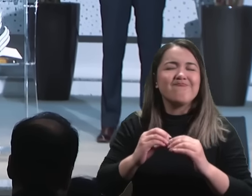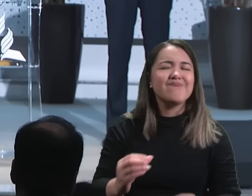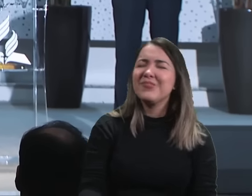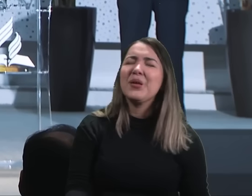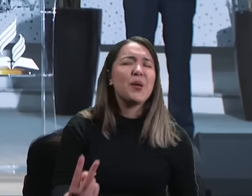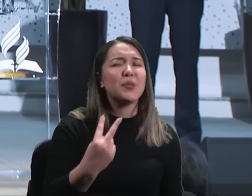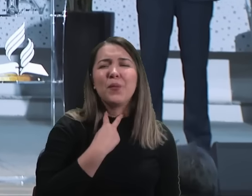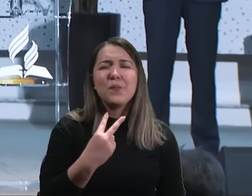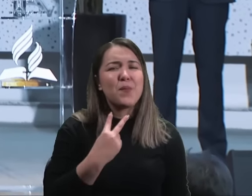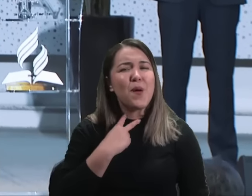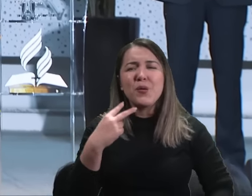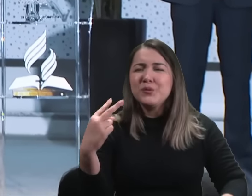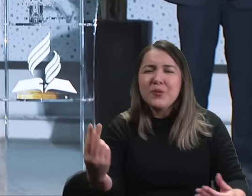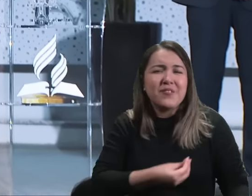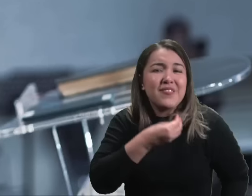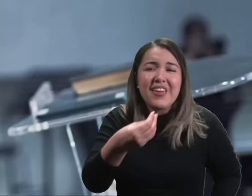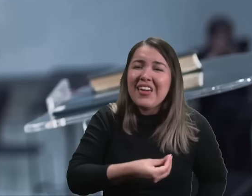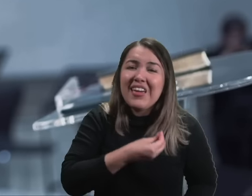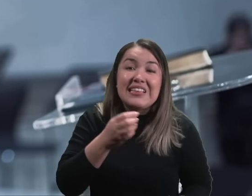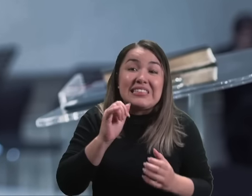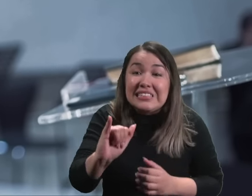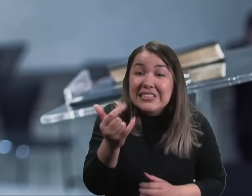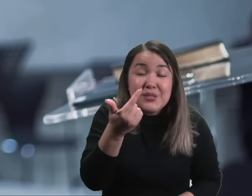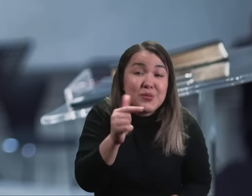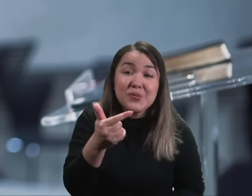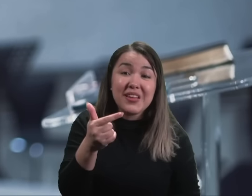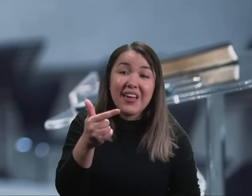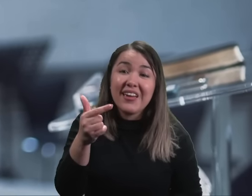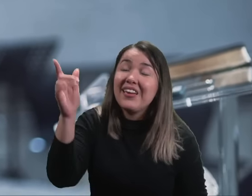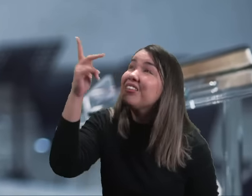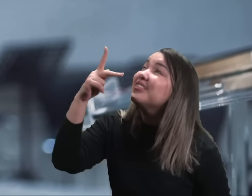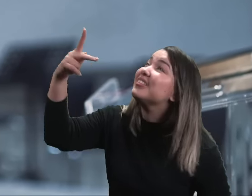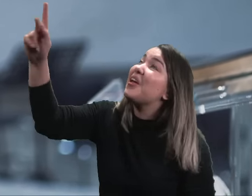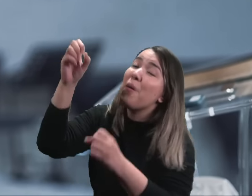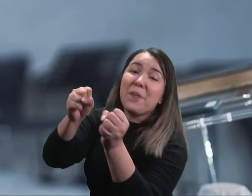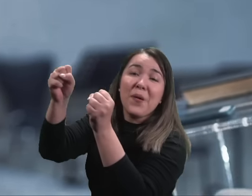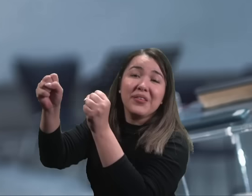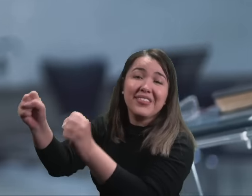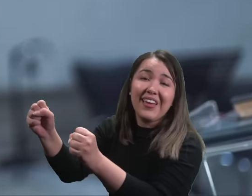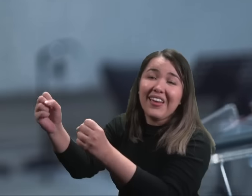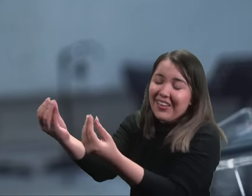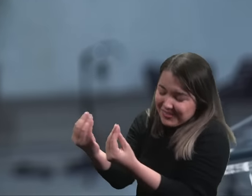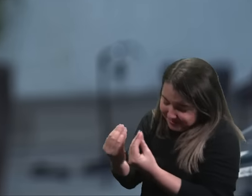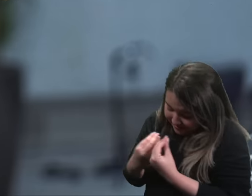amor não posso viver sem o seu poder